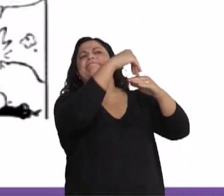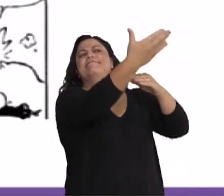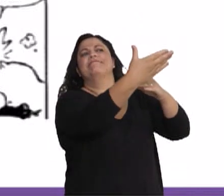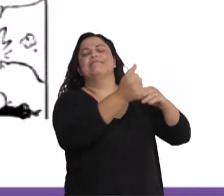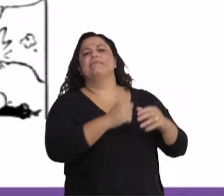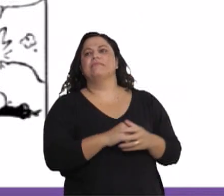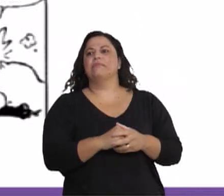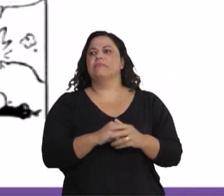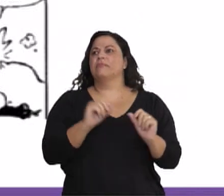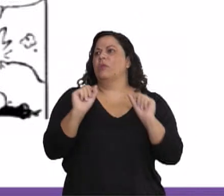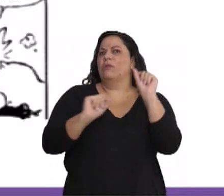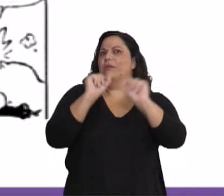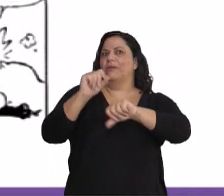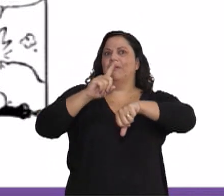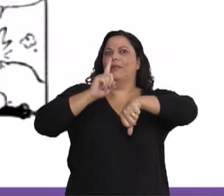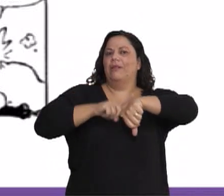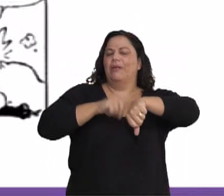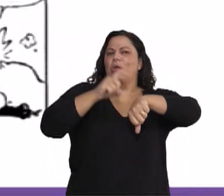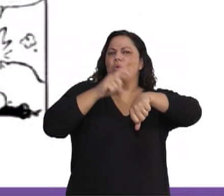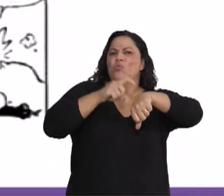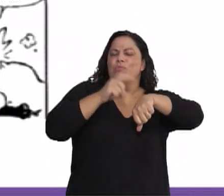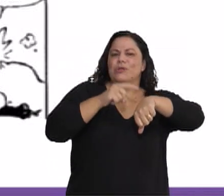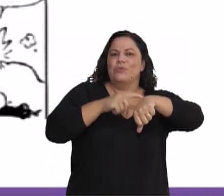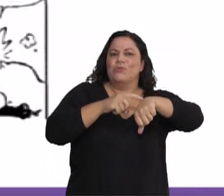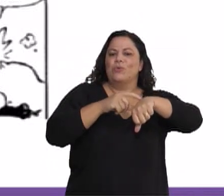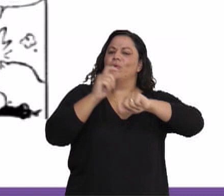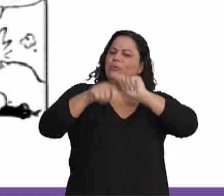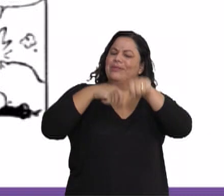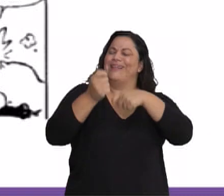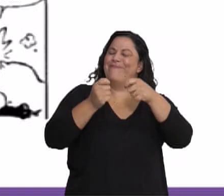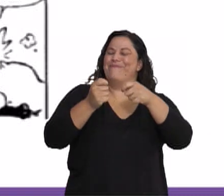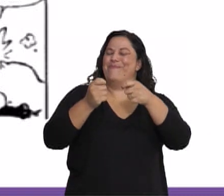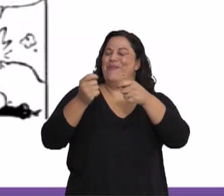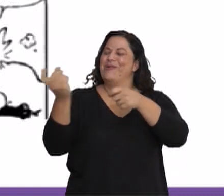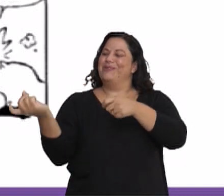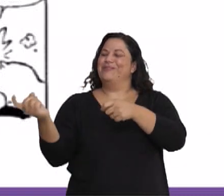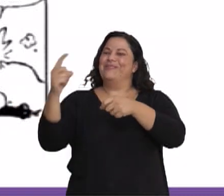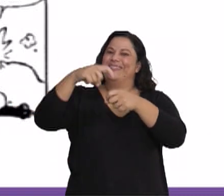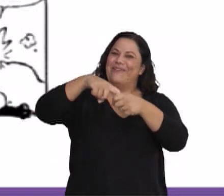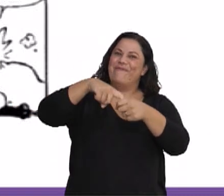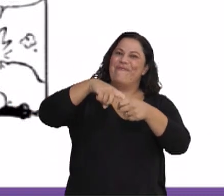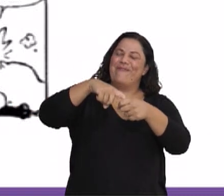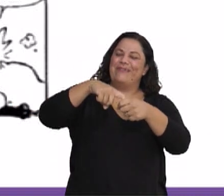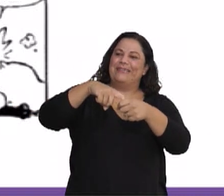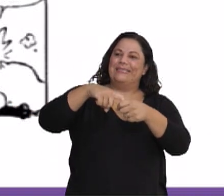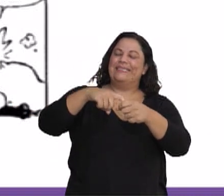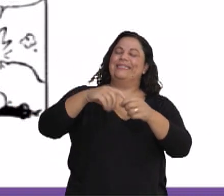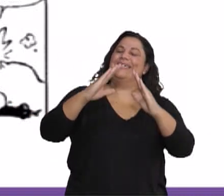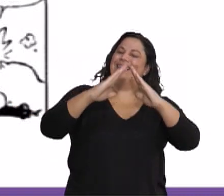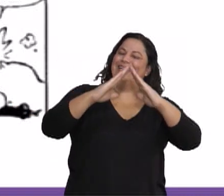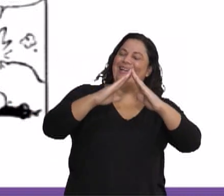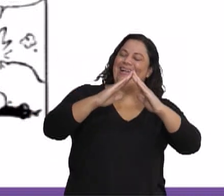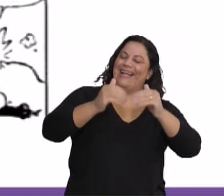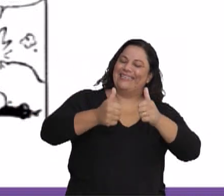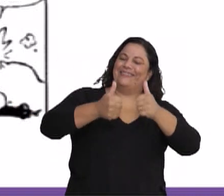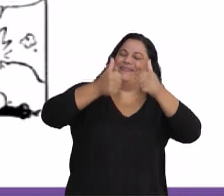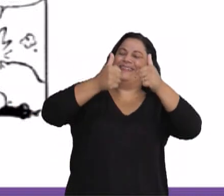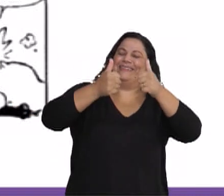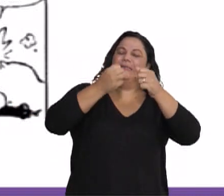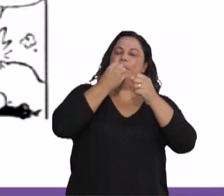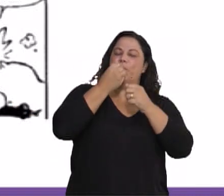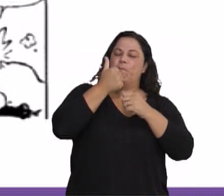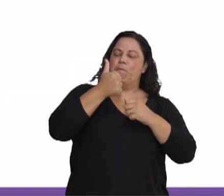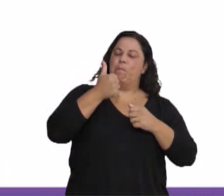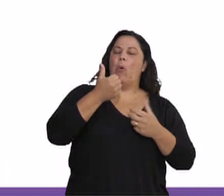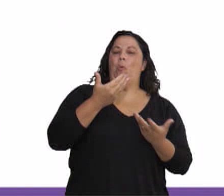Daqui a uns minutos você pode entrar ali e a casa vai parecer quente e agradável. Eu vou contar isso para os jornais, pai. Então,